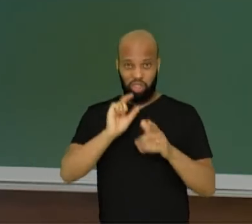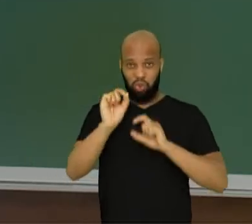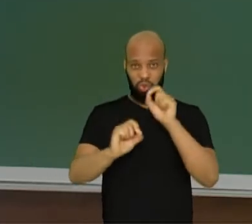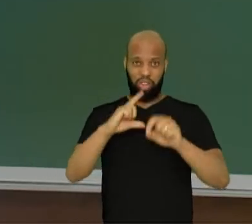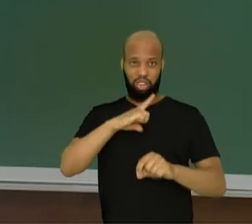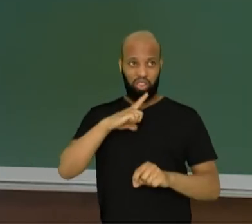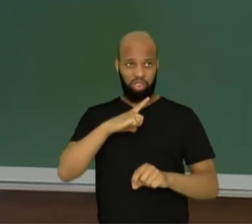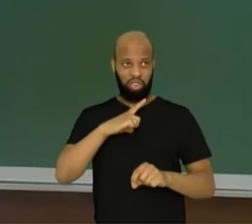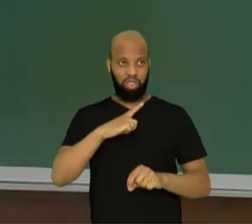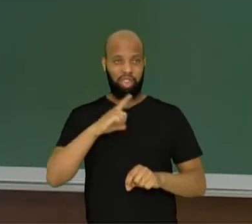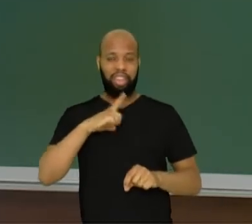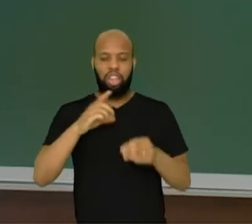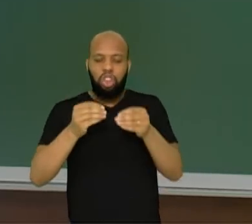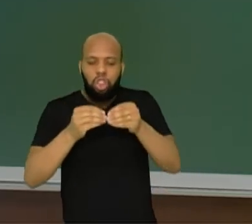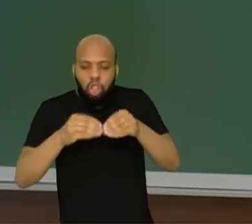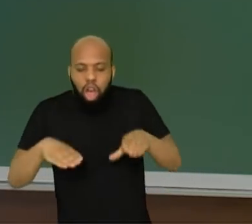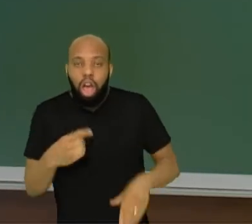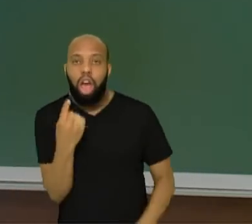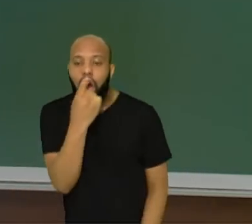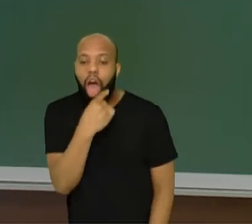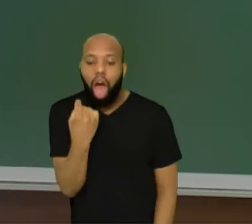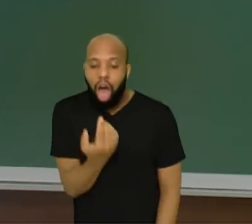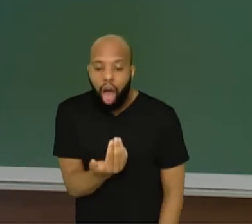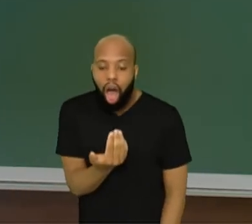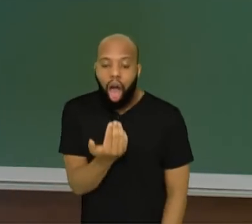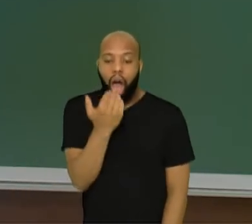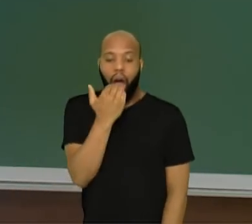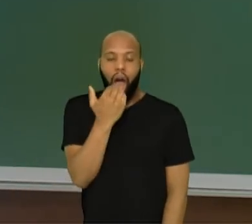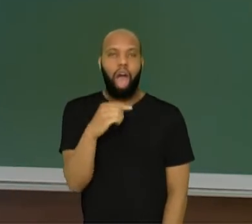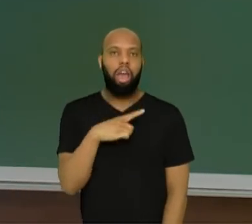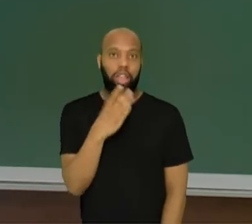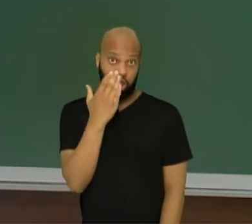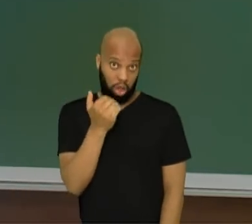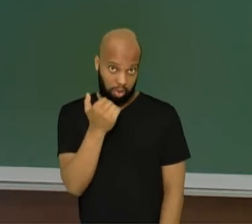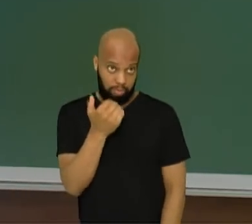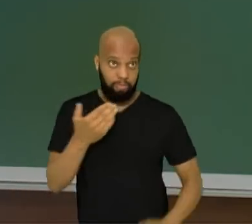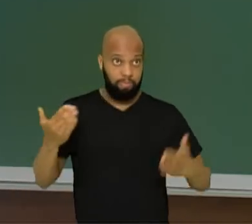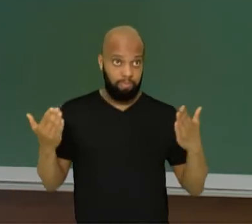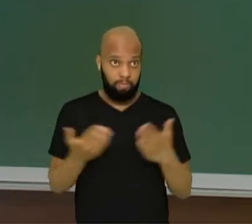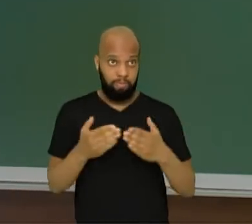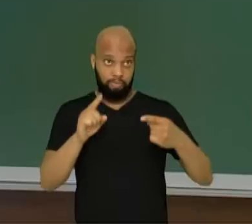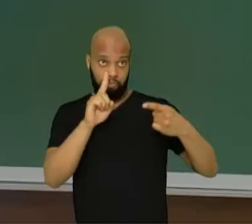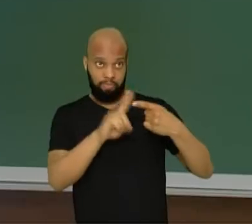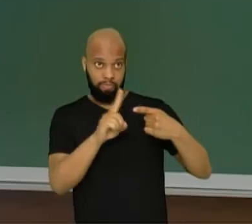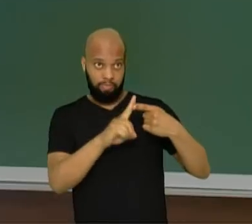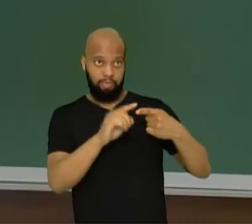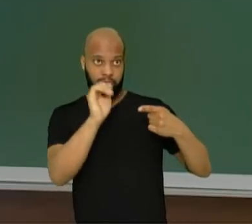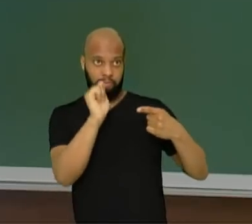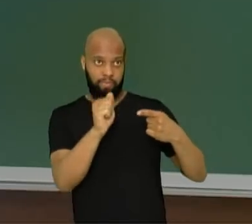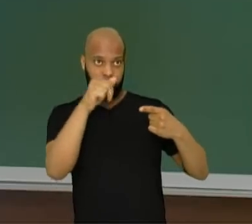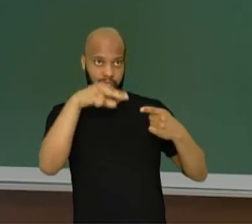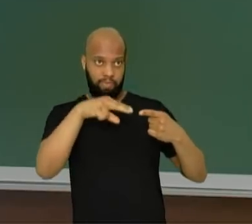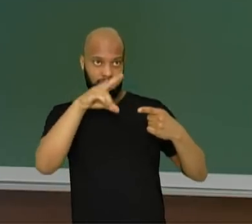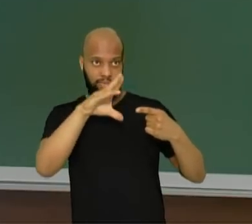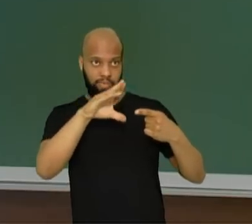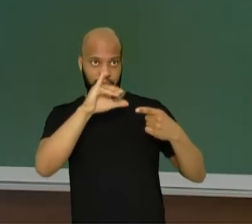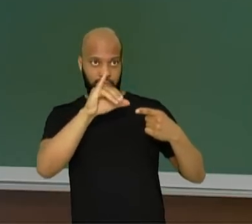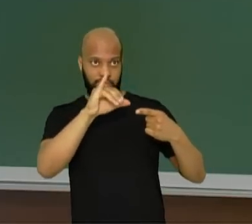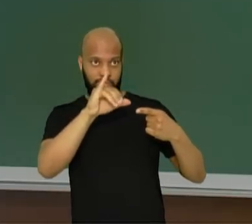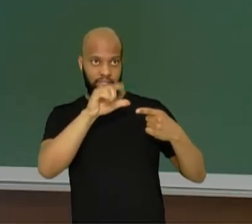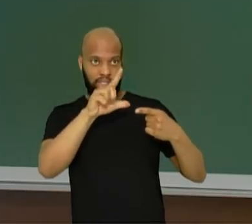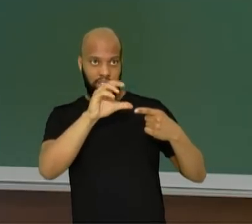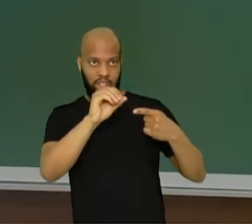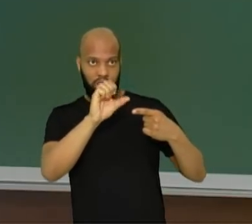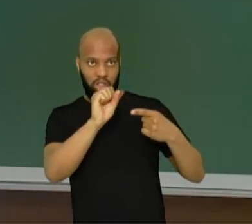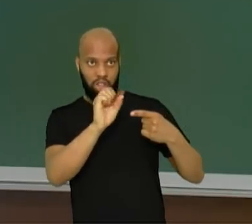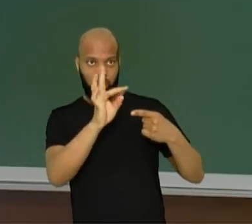anterior, o ovo entrou no nosso corpo pela boca, foi em forma de ovo. Nesta